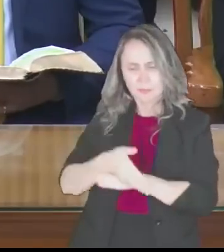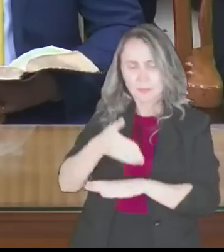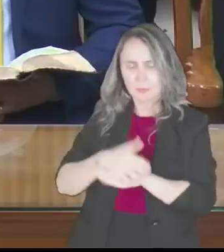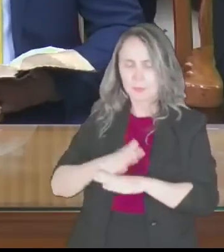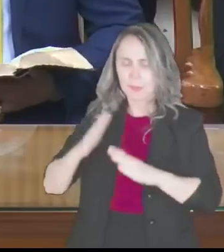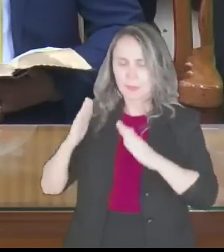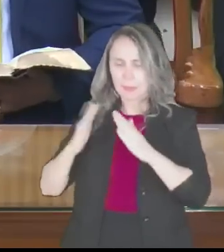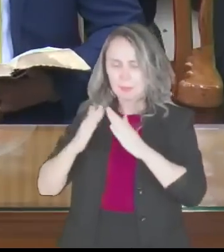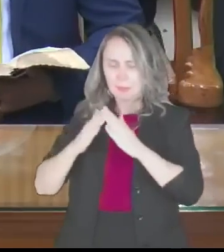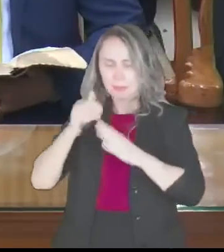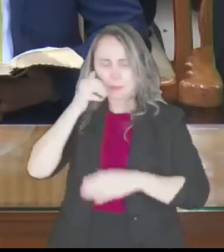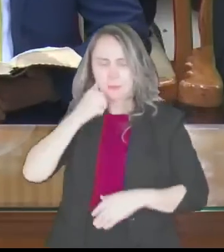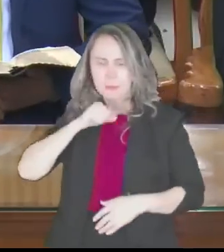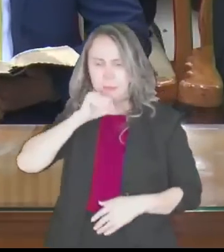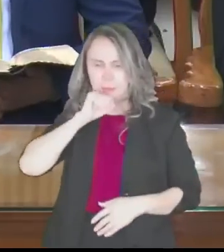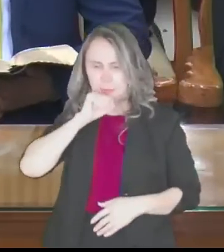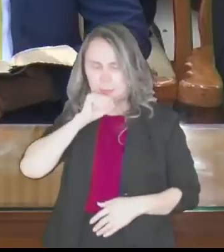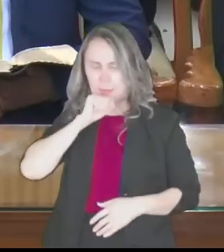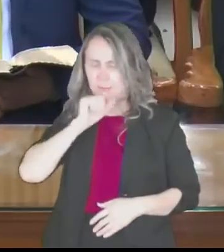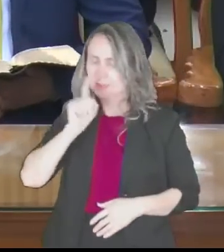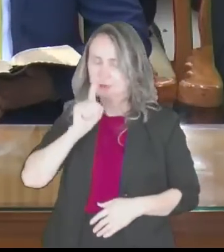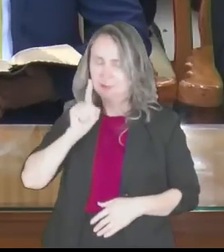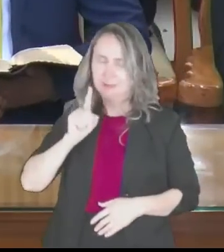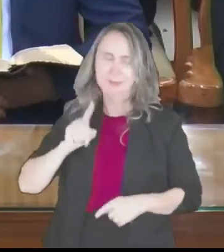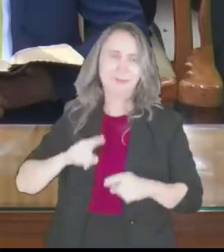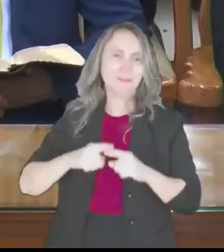encontro particular com Jesus.